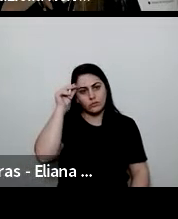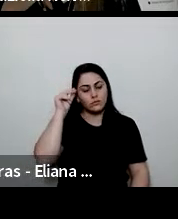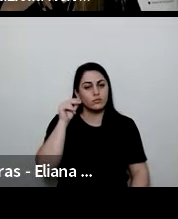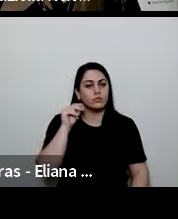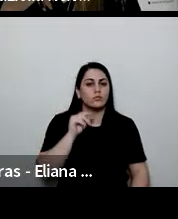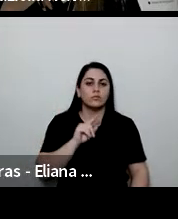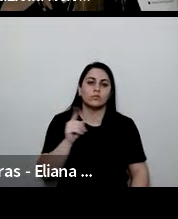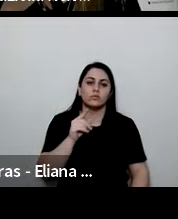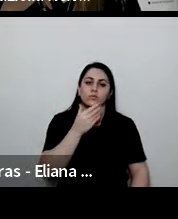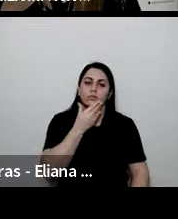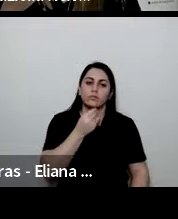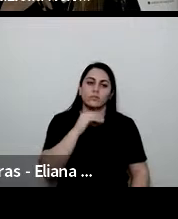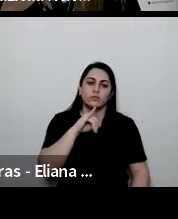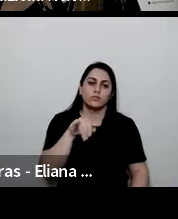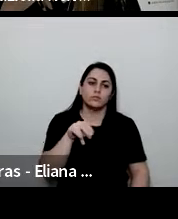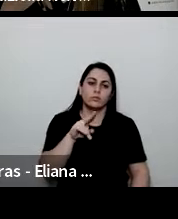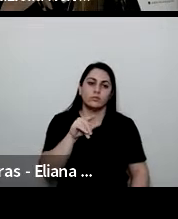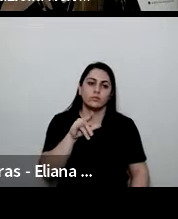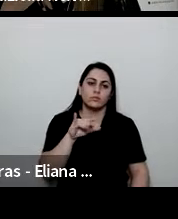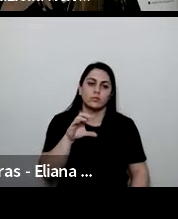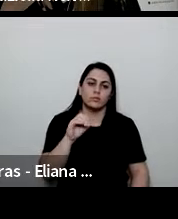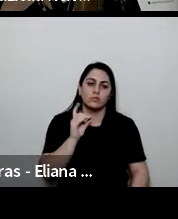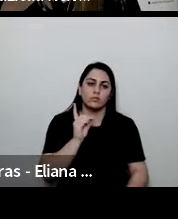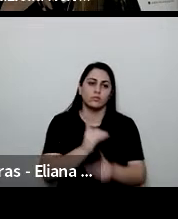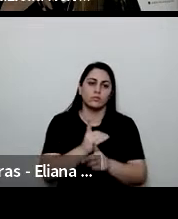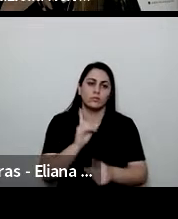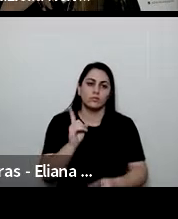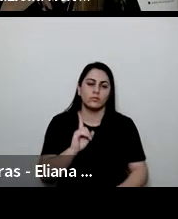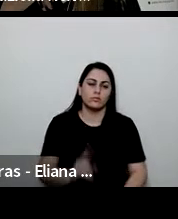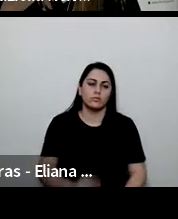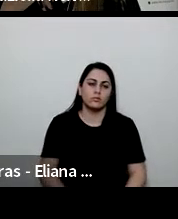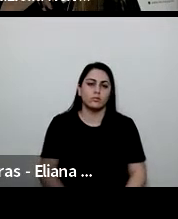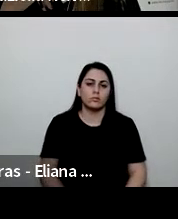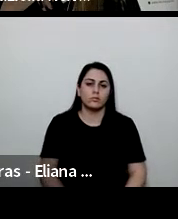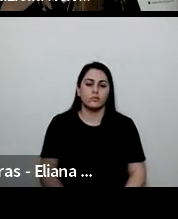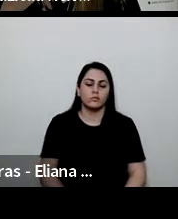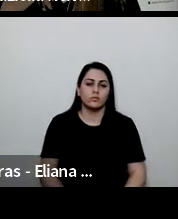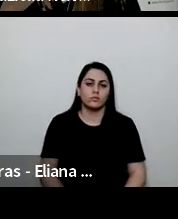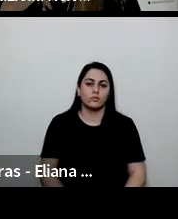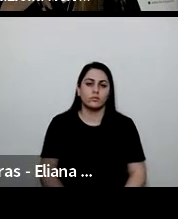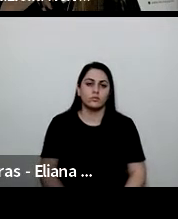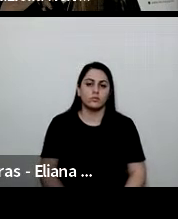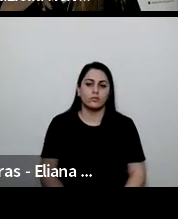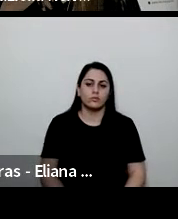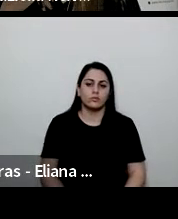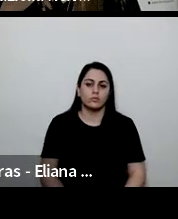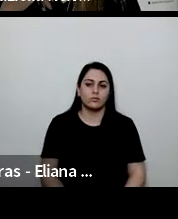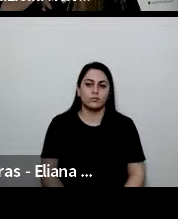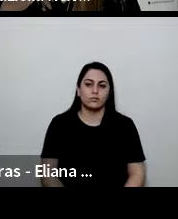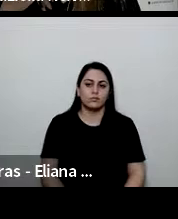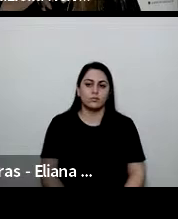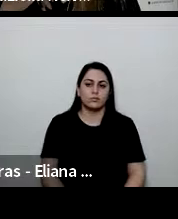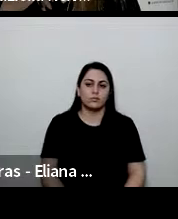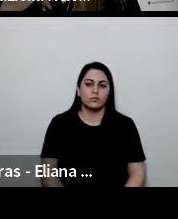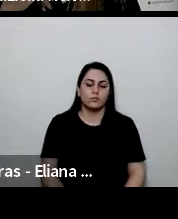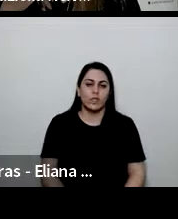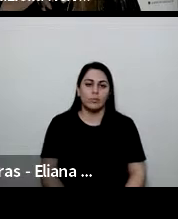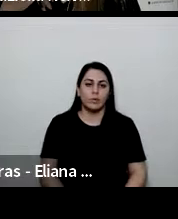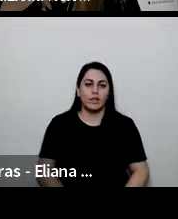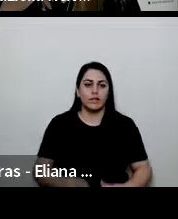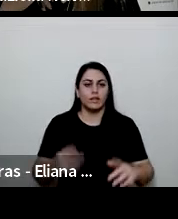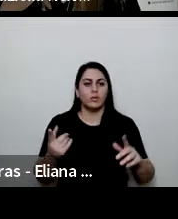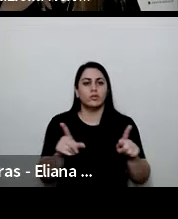eu tô procurando o nome dele que não estou encontrando nenhum mal né a Maria a Maria a relação dos recorridos só que a propaganda no processo